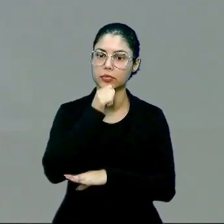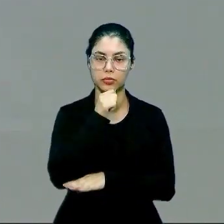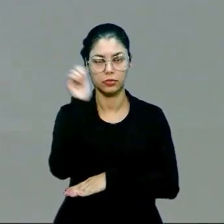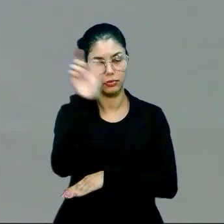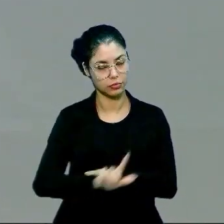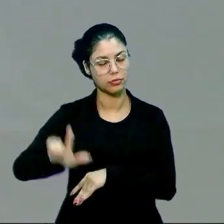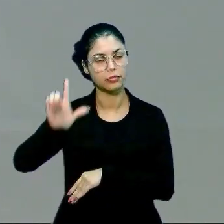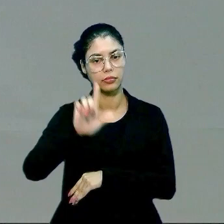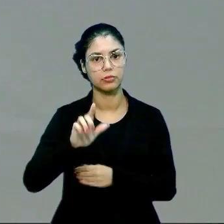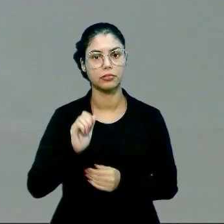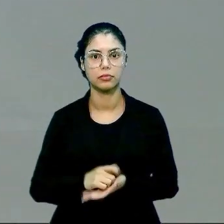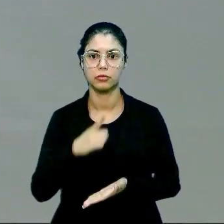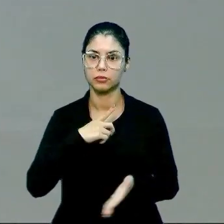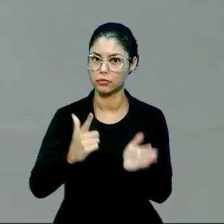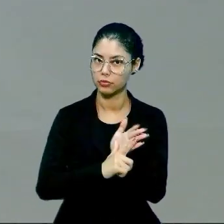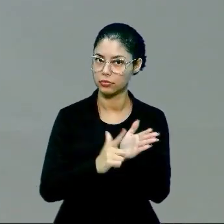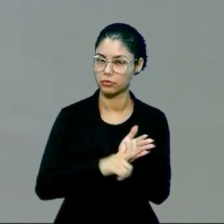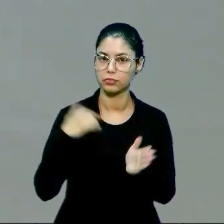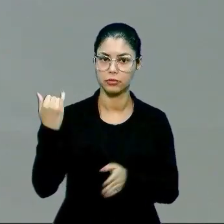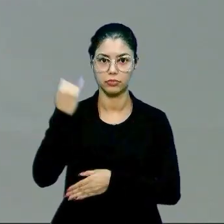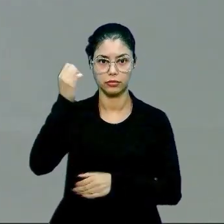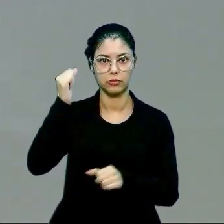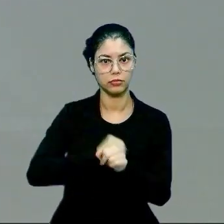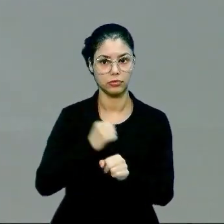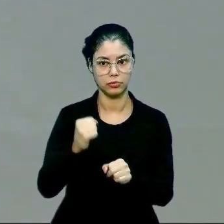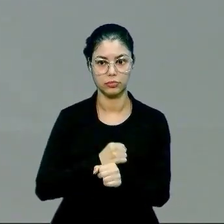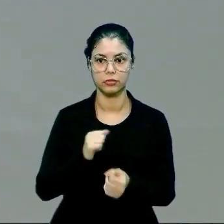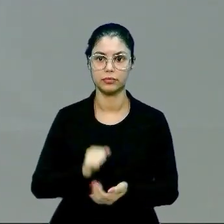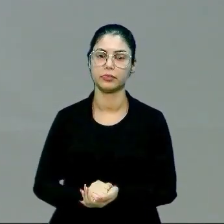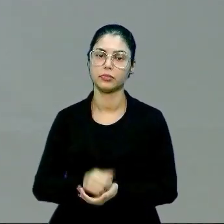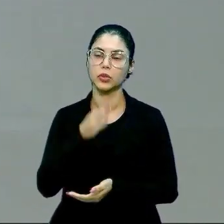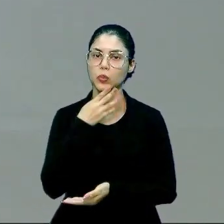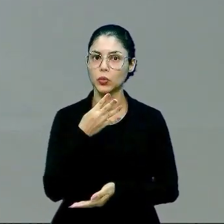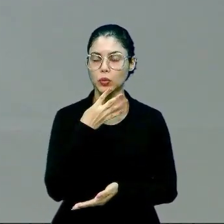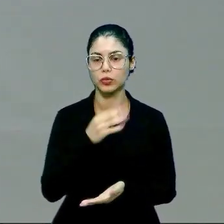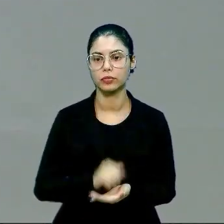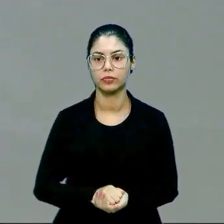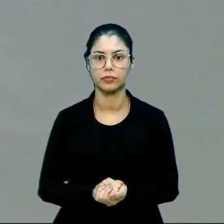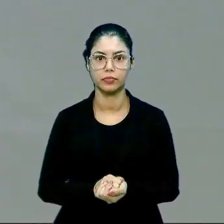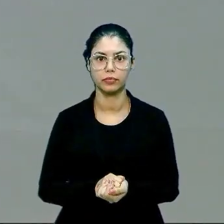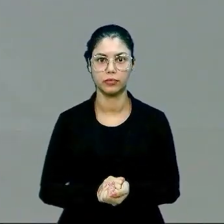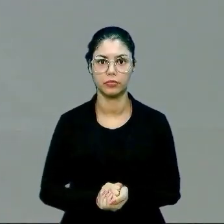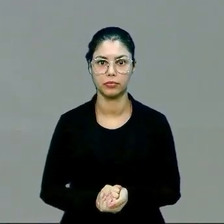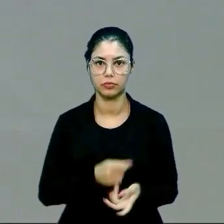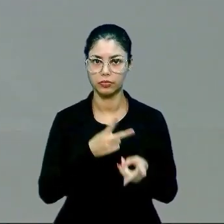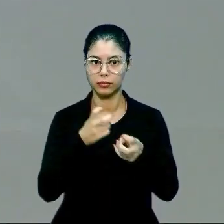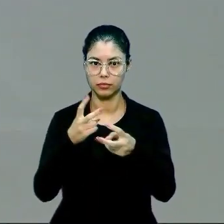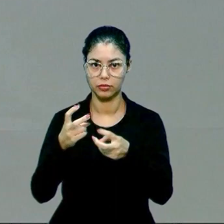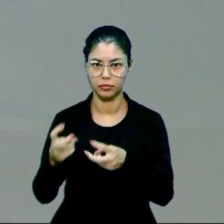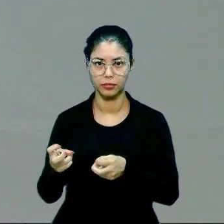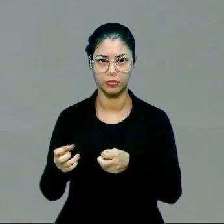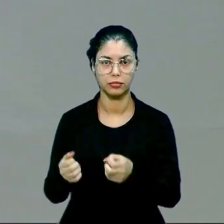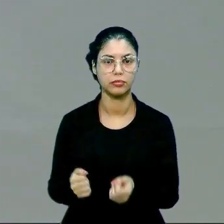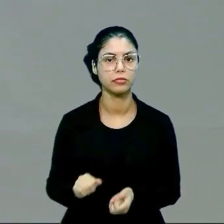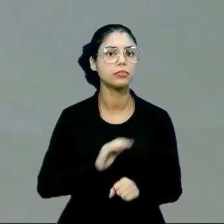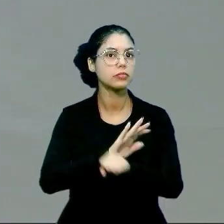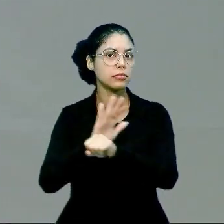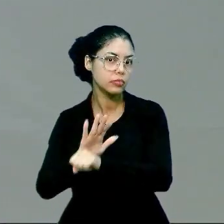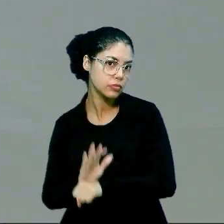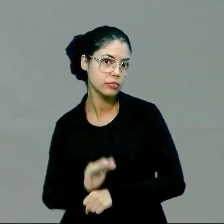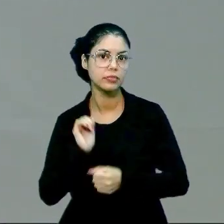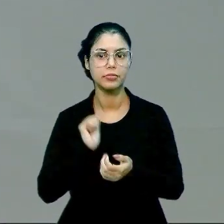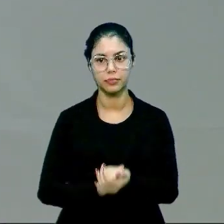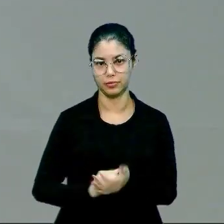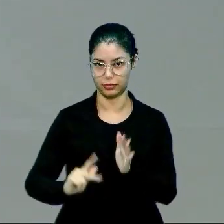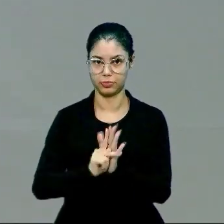da literatura e que têm um papel importante na construção, no reconhecimento. E aí a gente vai observar a contribuição